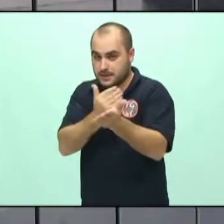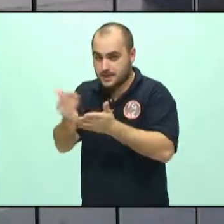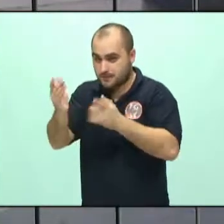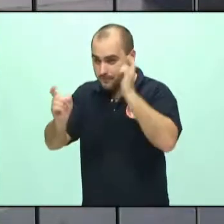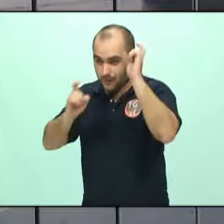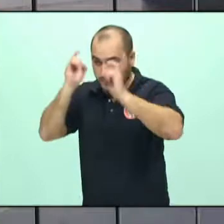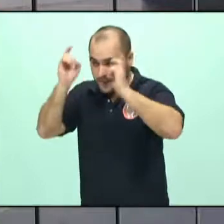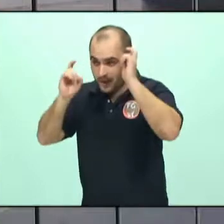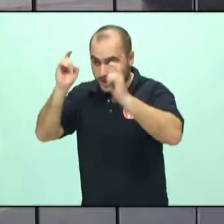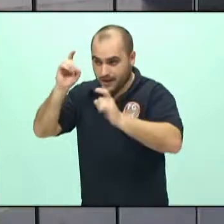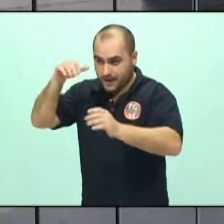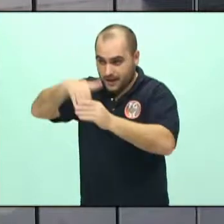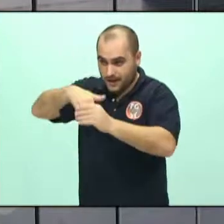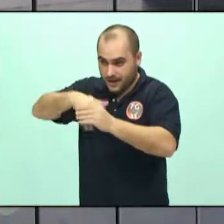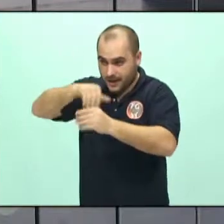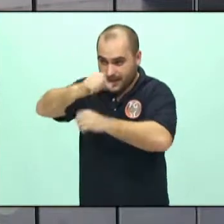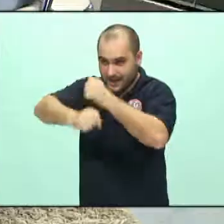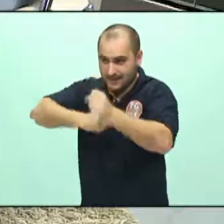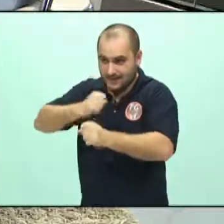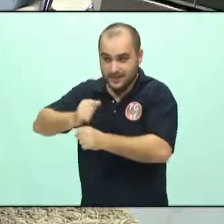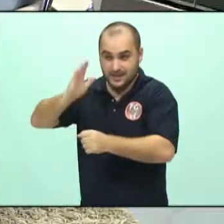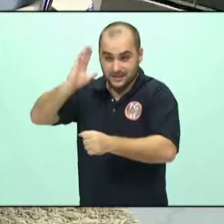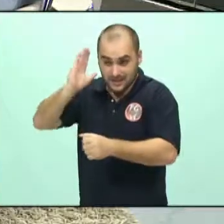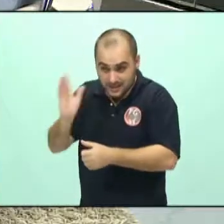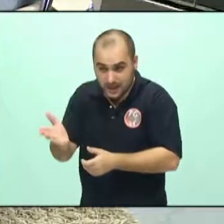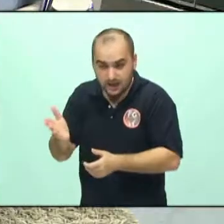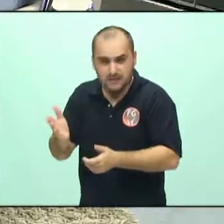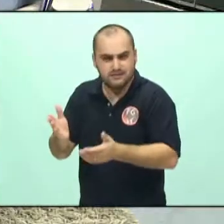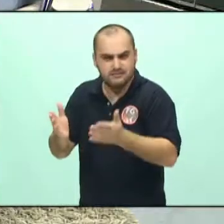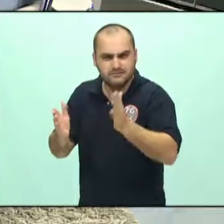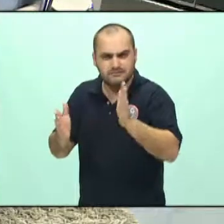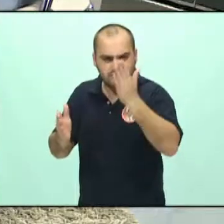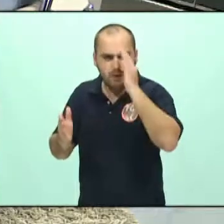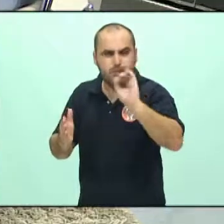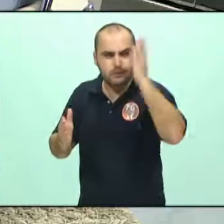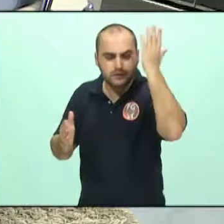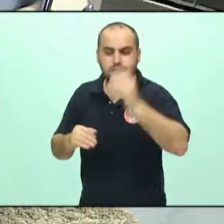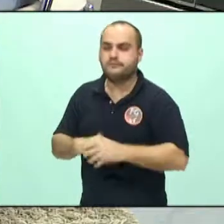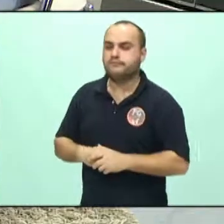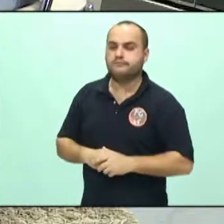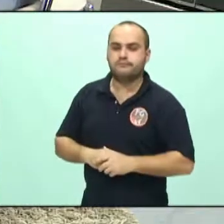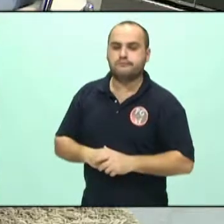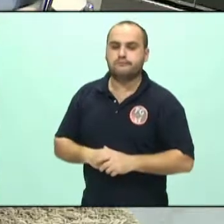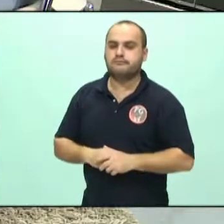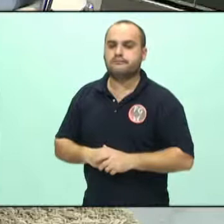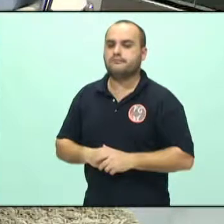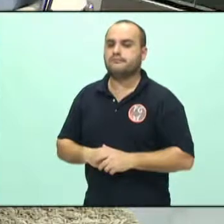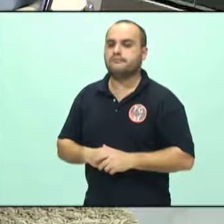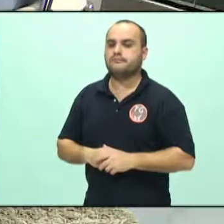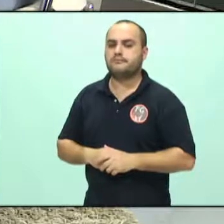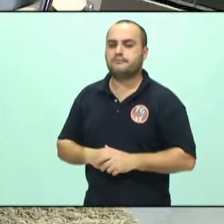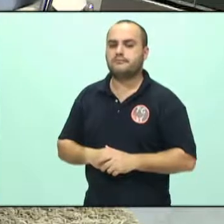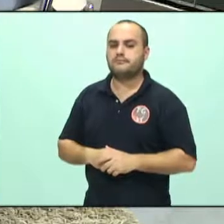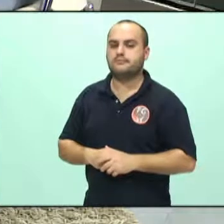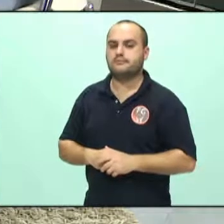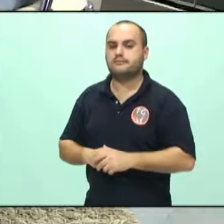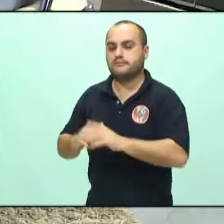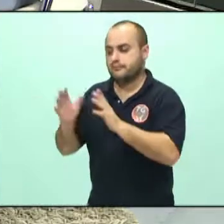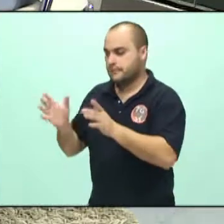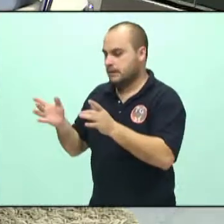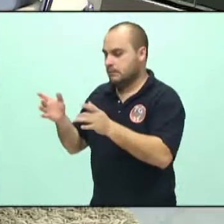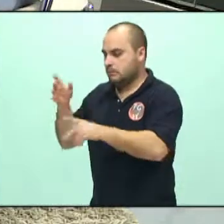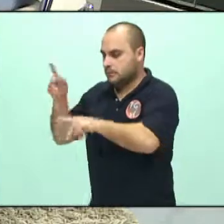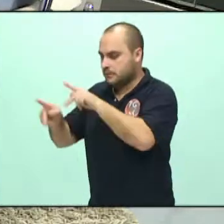com eleição do ano que vem já, sabe o que acontece? A gente acaba deixando de trabalhar para o